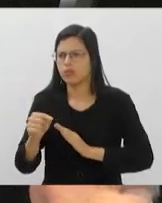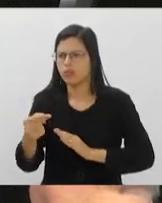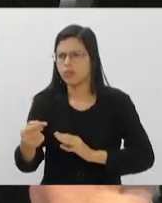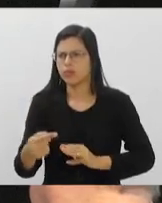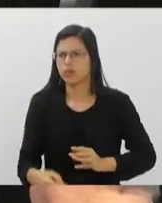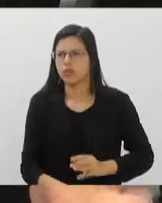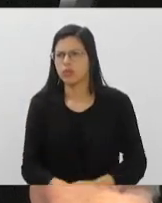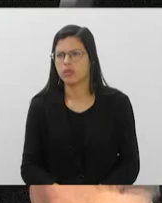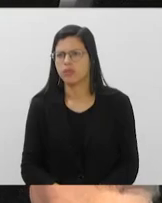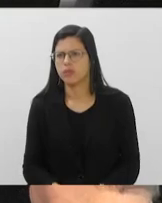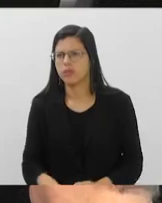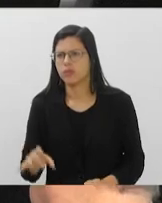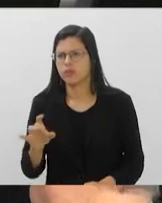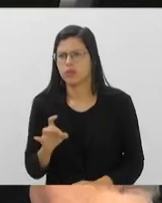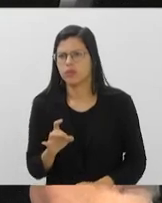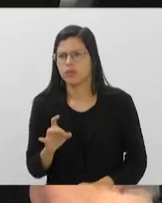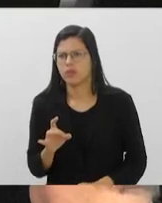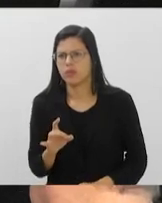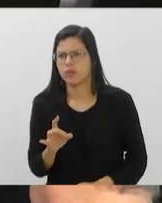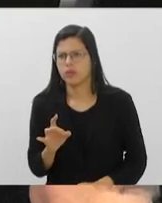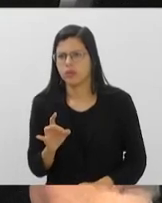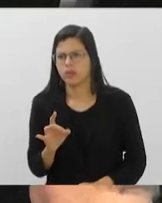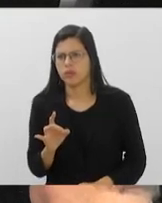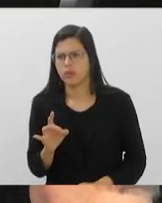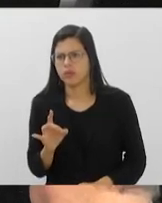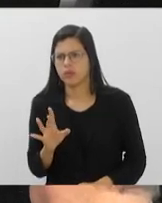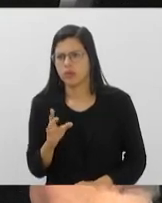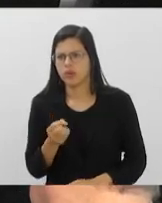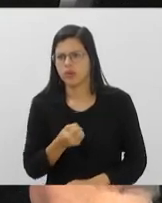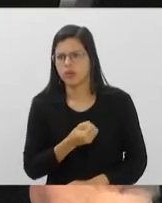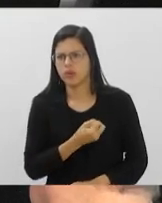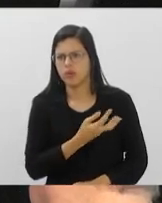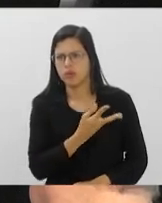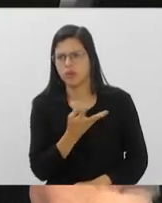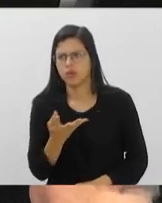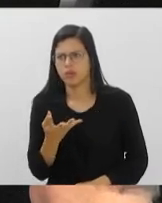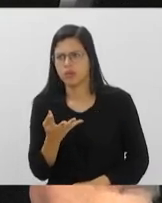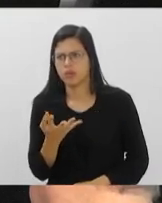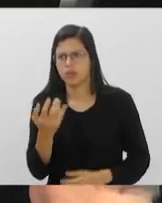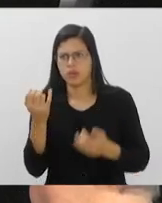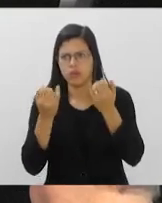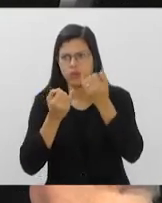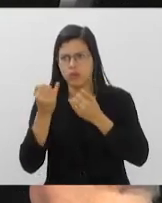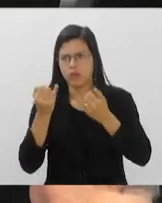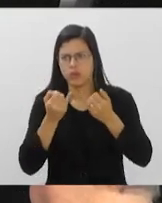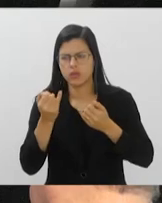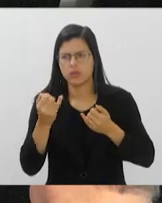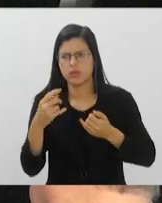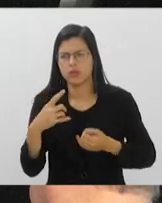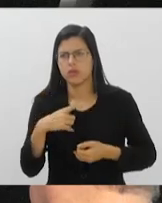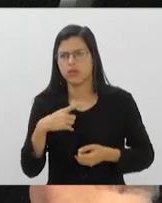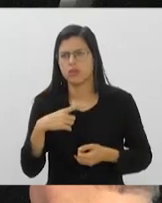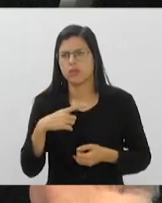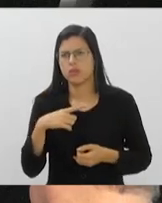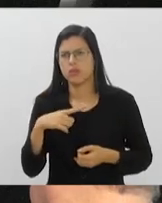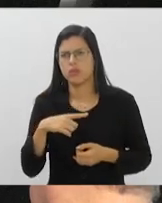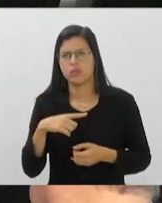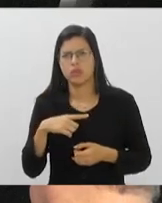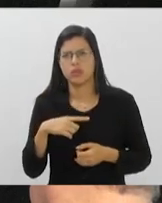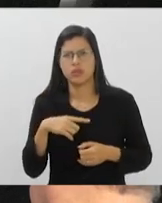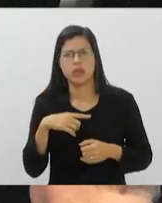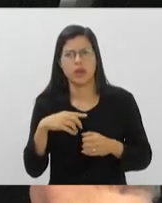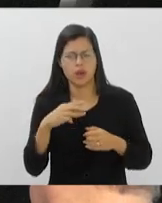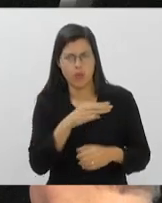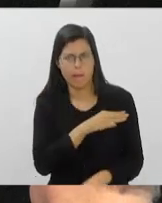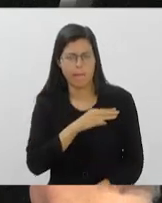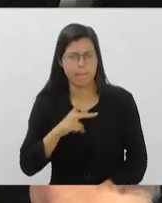para dar um número para completar a informação Depois tem ela ali atrás também a gente tem o modulo da criança adolescente do ministério público né que faz